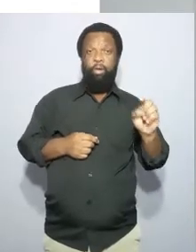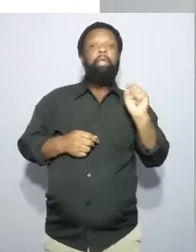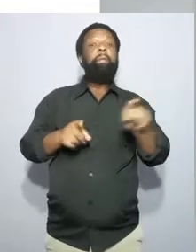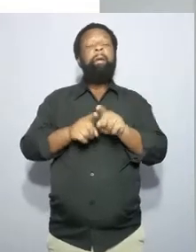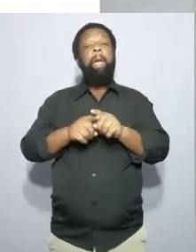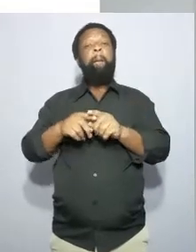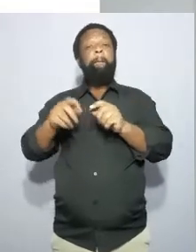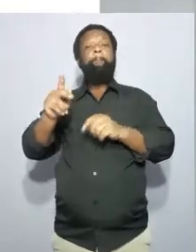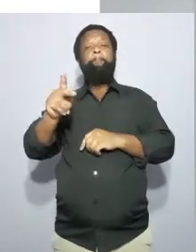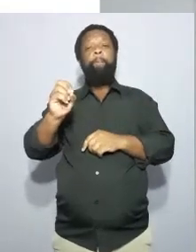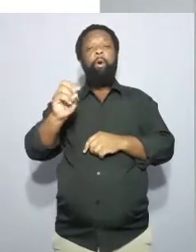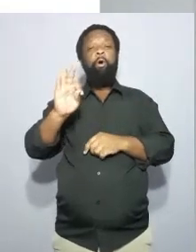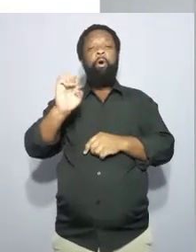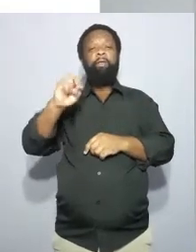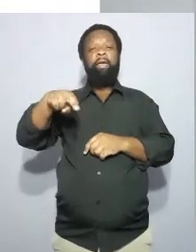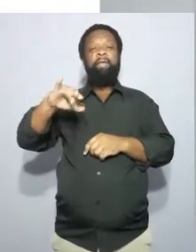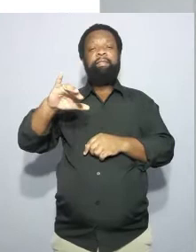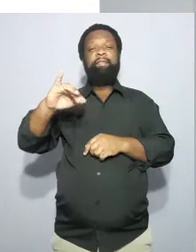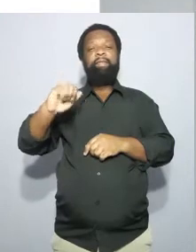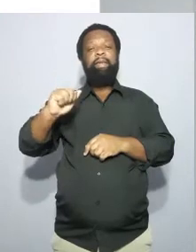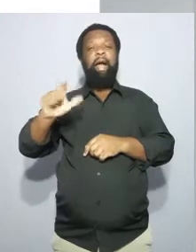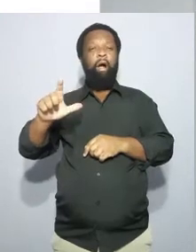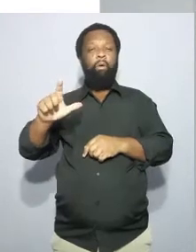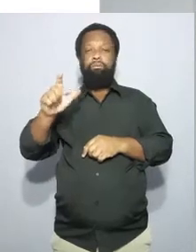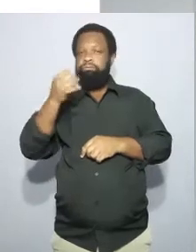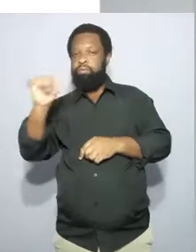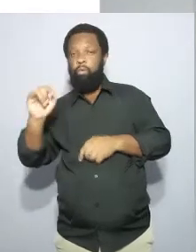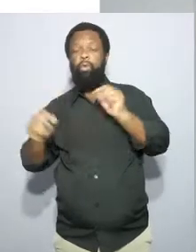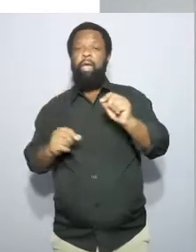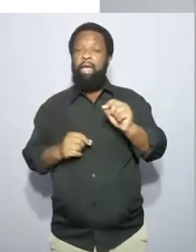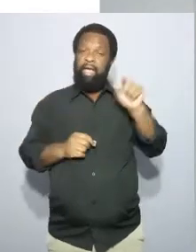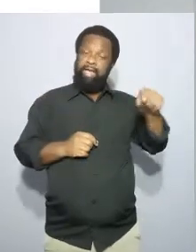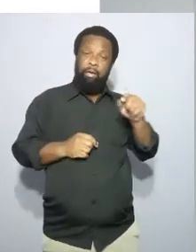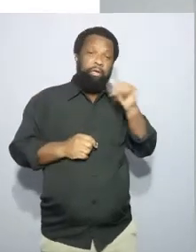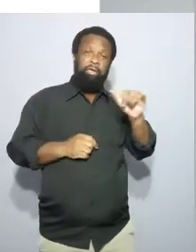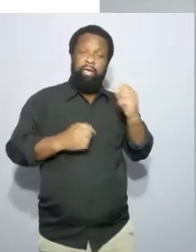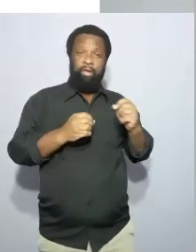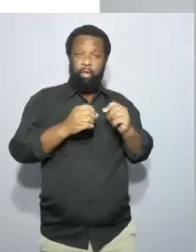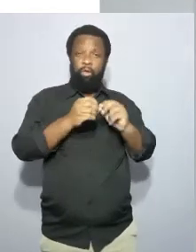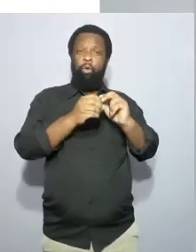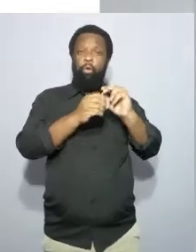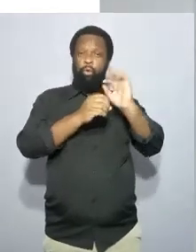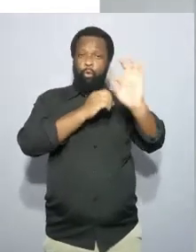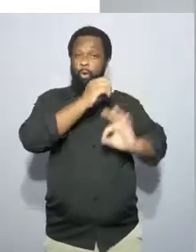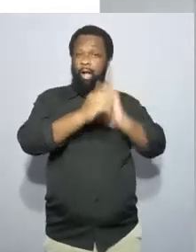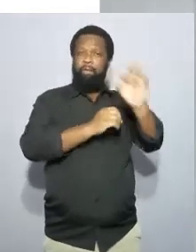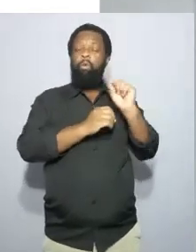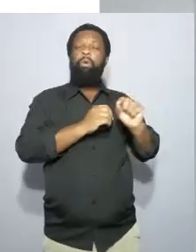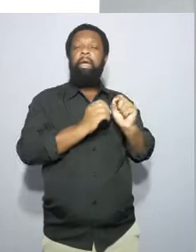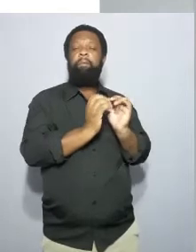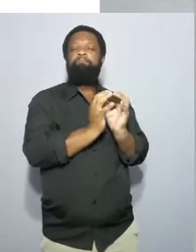é a energia necessária para retirar um elétron de um átomo do estado das outras. Essa energia